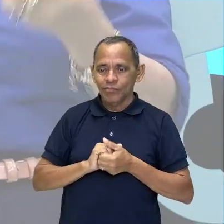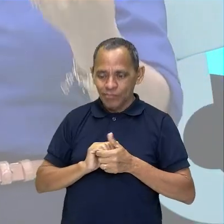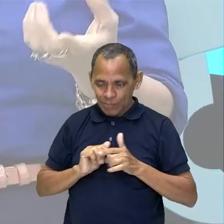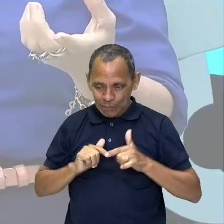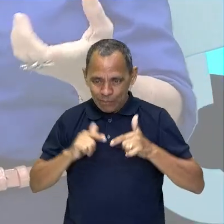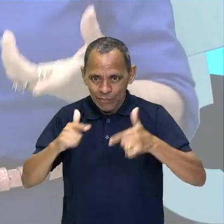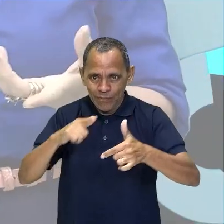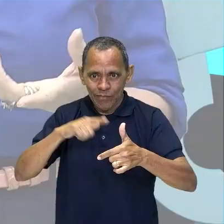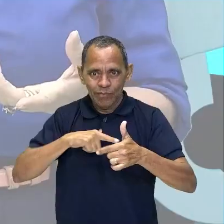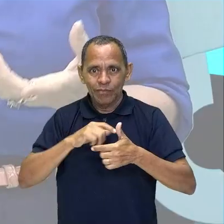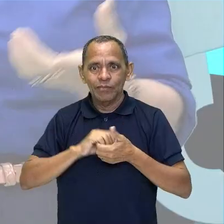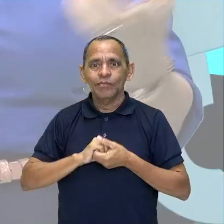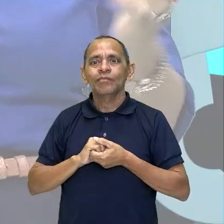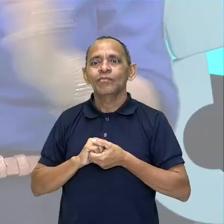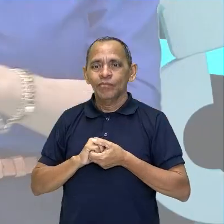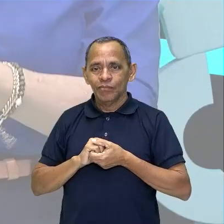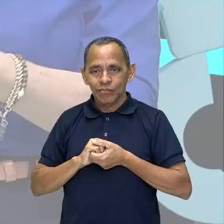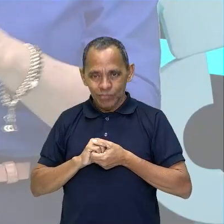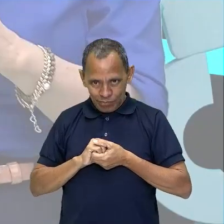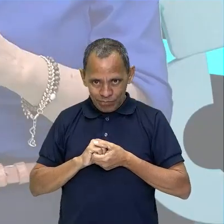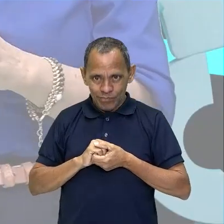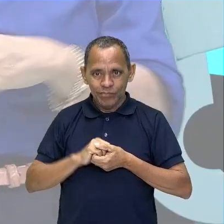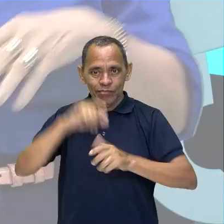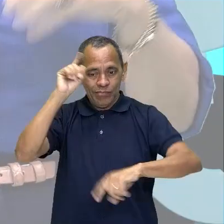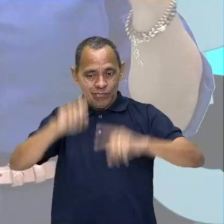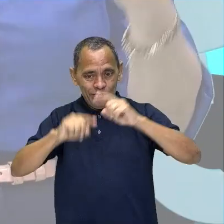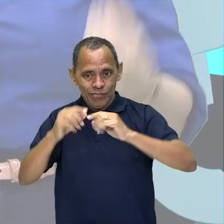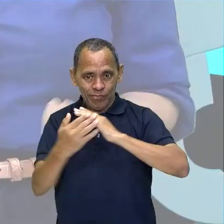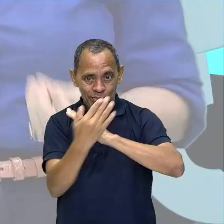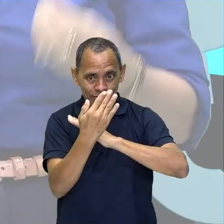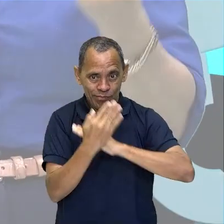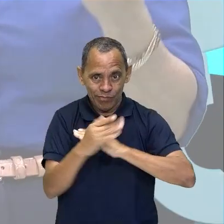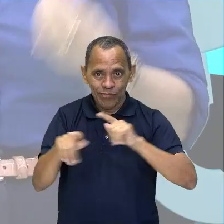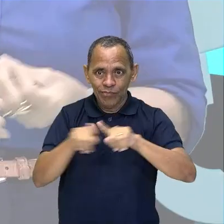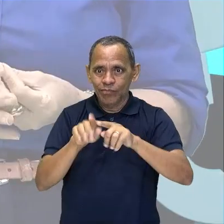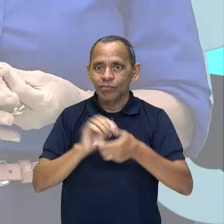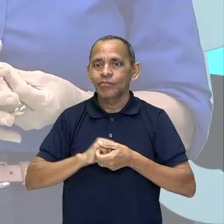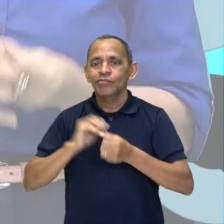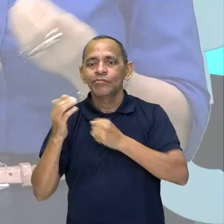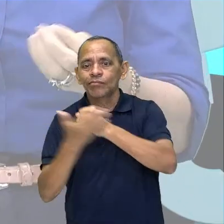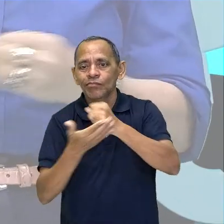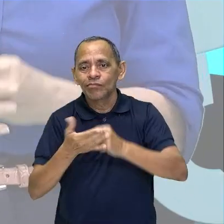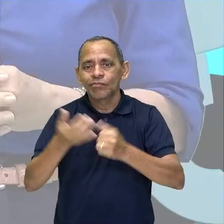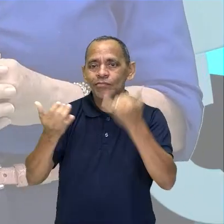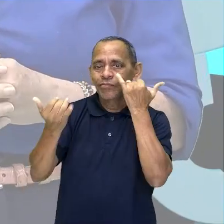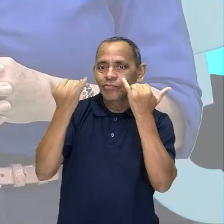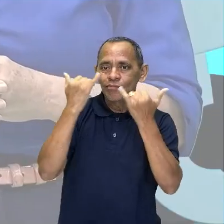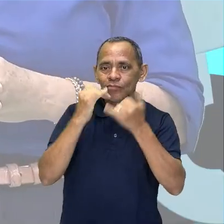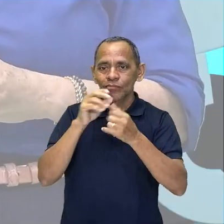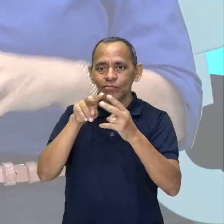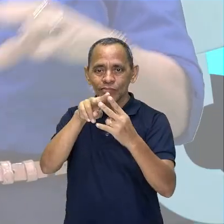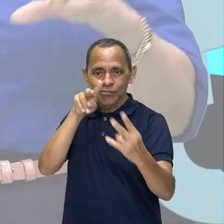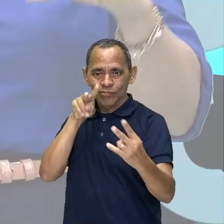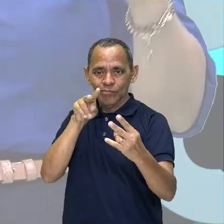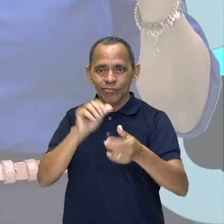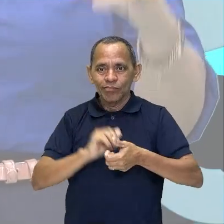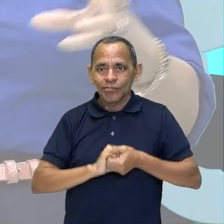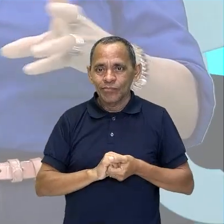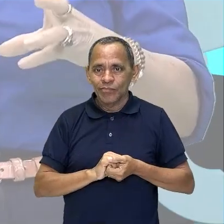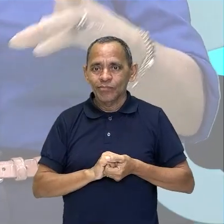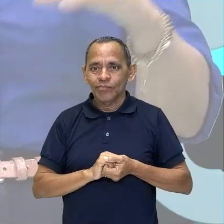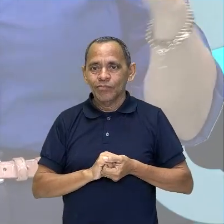utilizando recursos como motores de busca e bases de dados online.